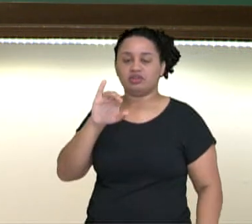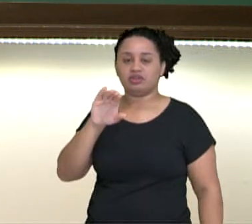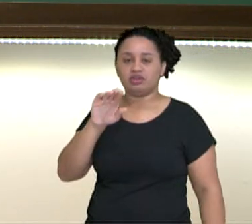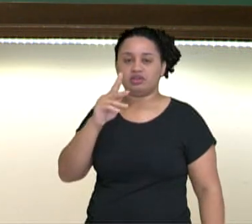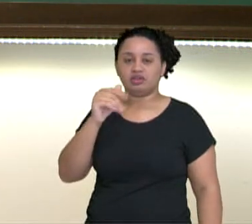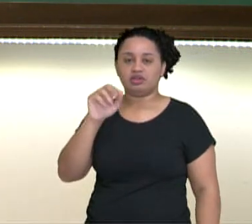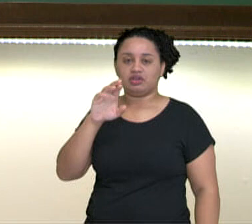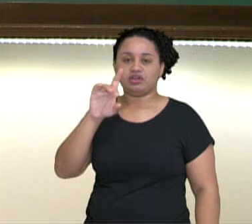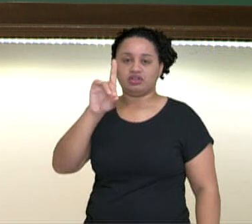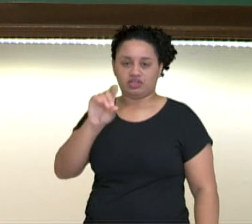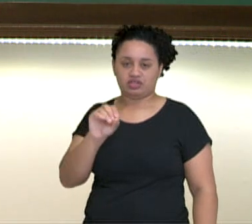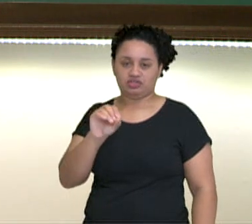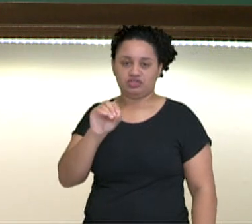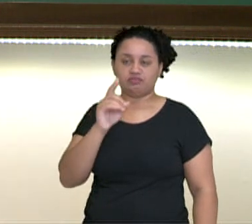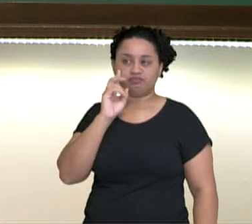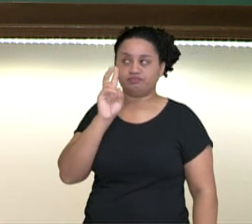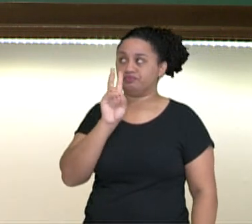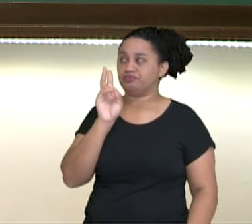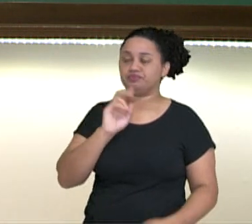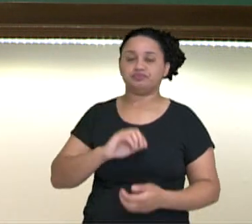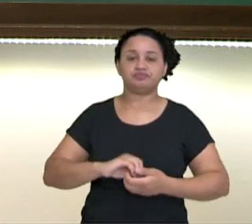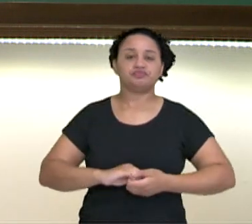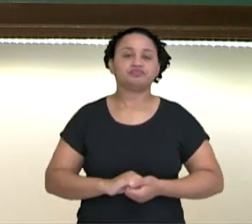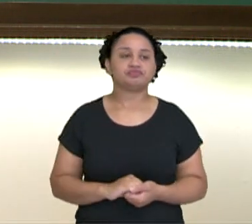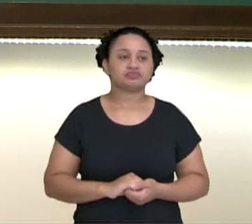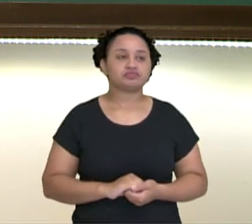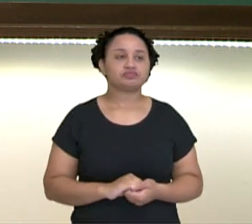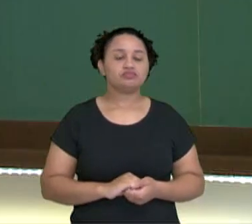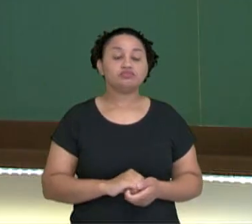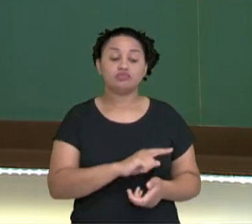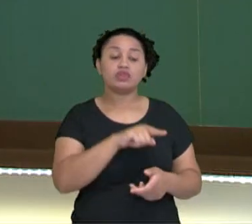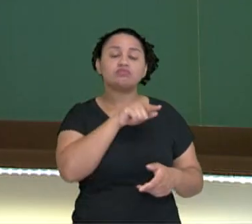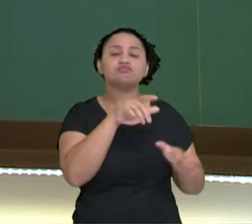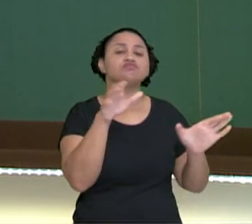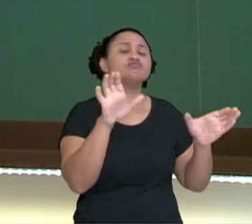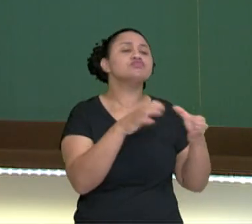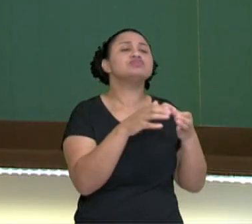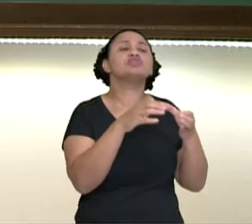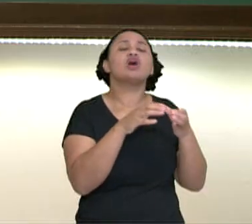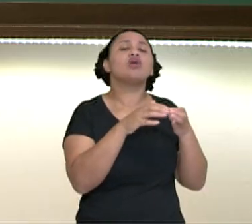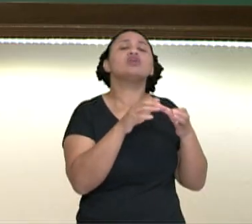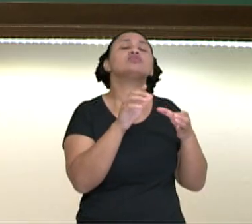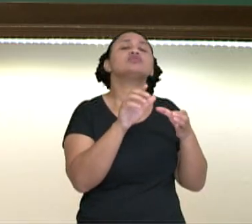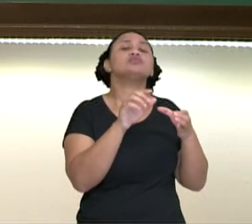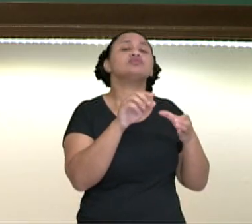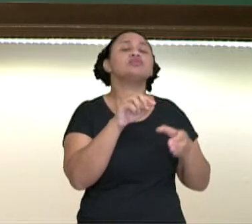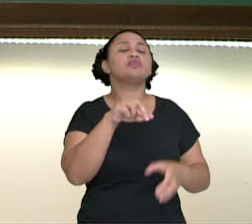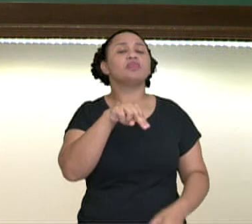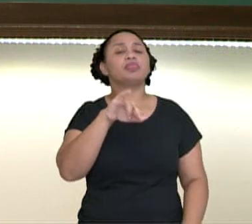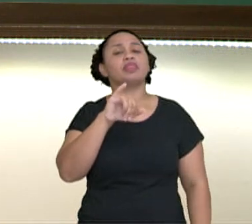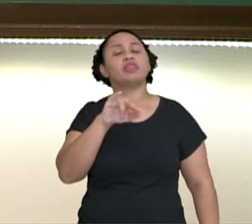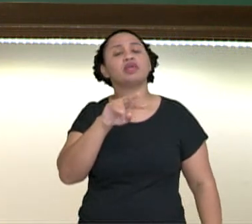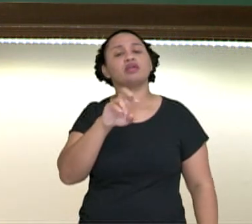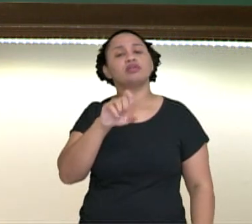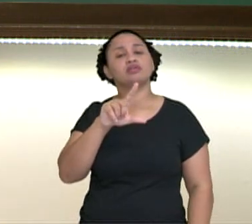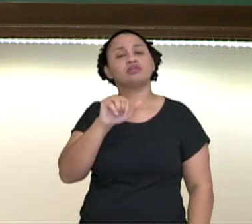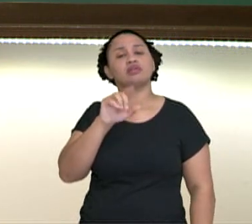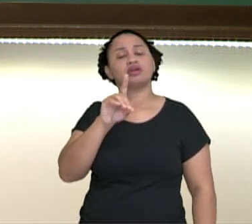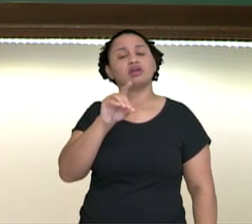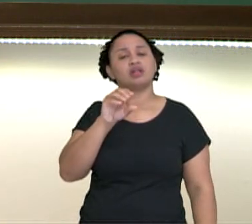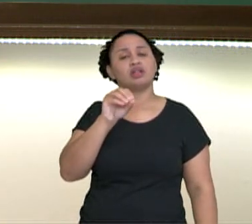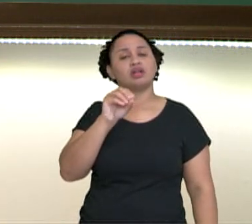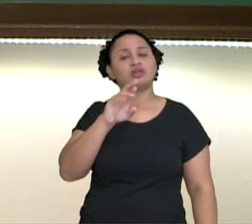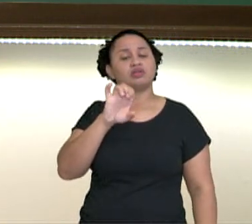de Oliver Cromwell. Os niveladores, mas o que esses niveladores eles defendiam? Bom,